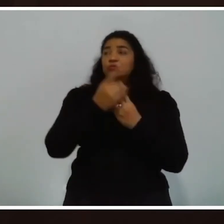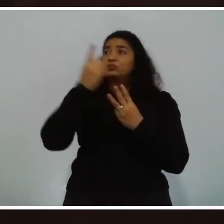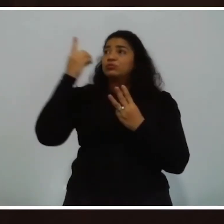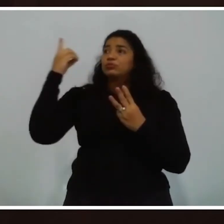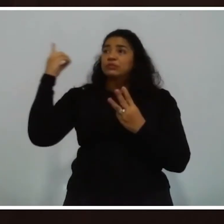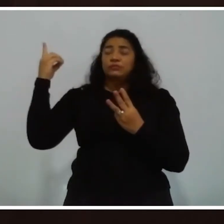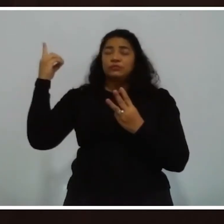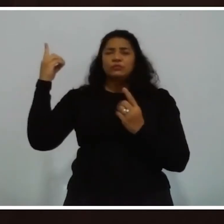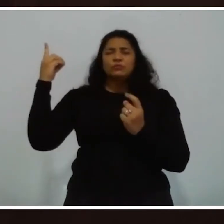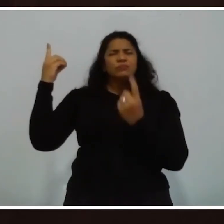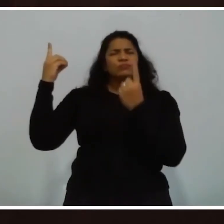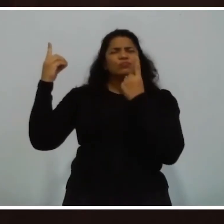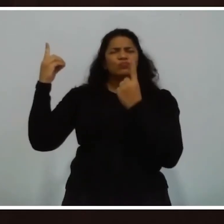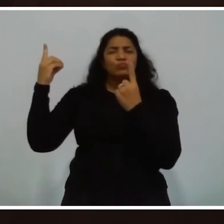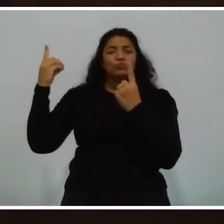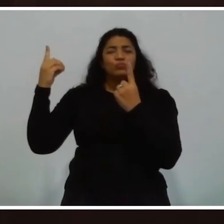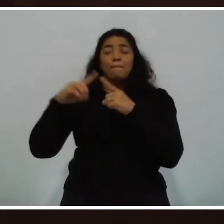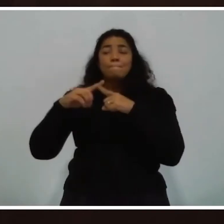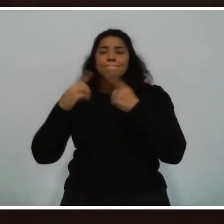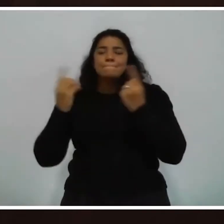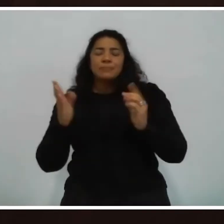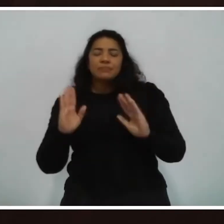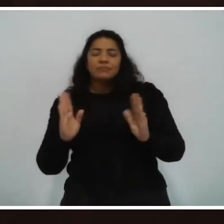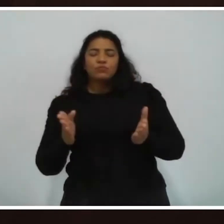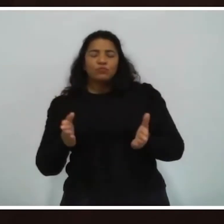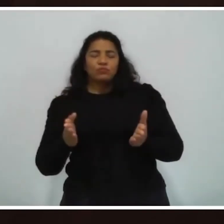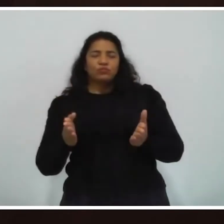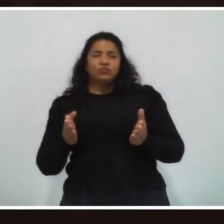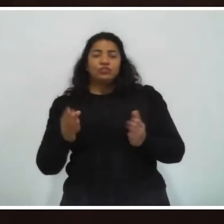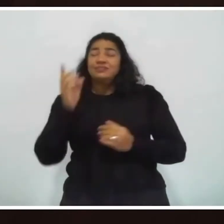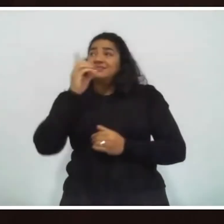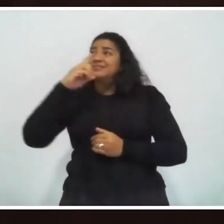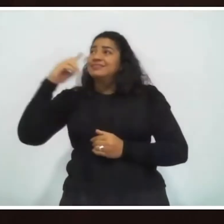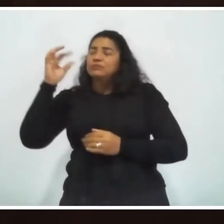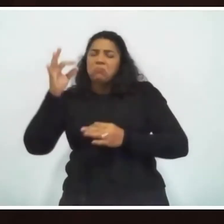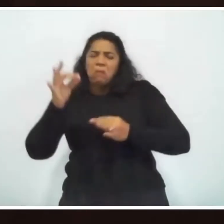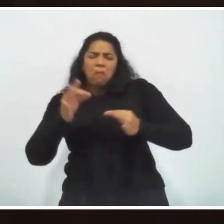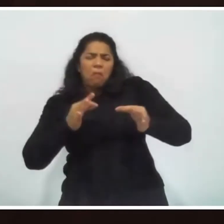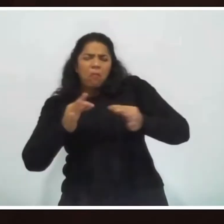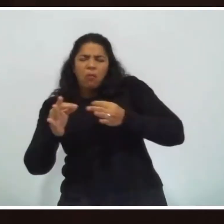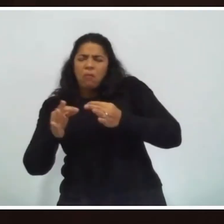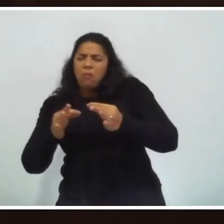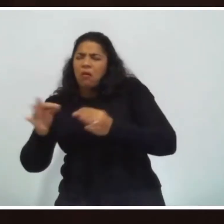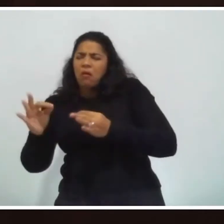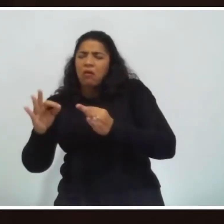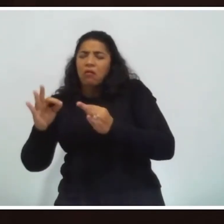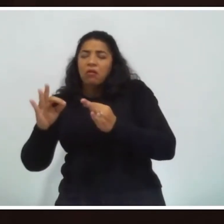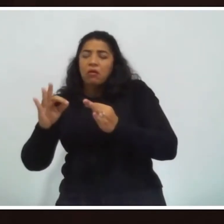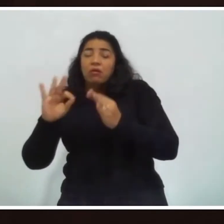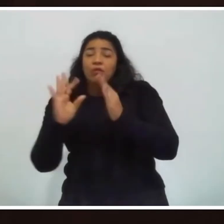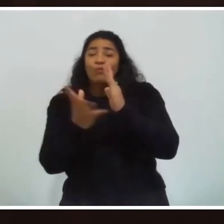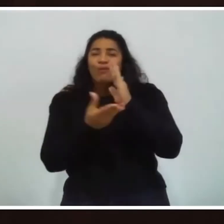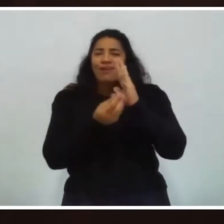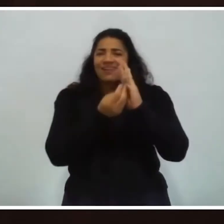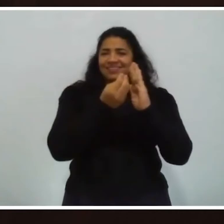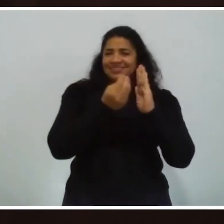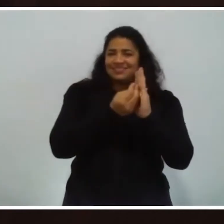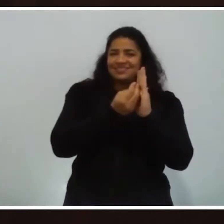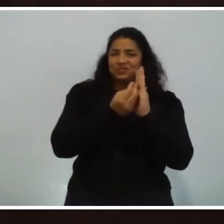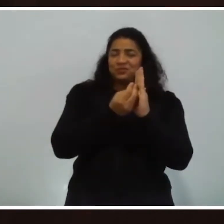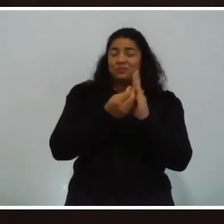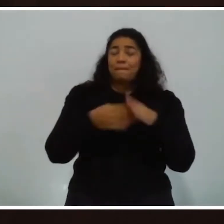igreja, para a sua igreja fazer parte dessa entidade orgânica no mundo, no